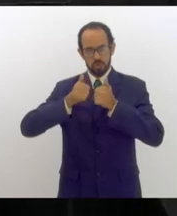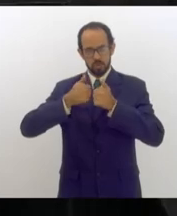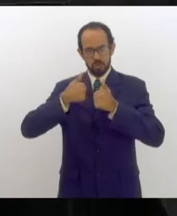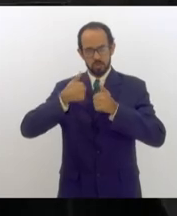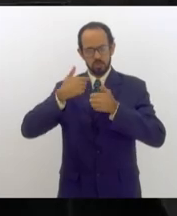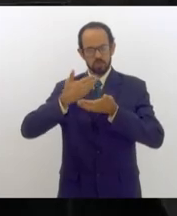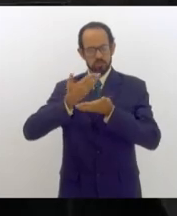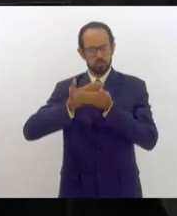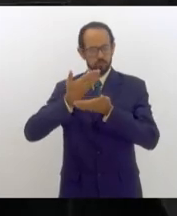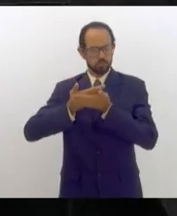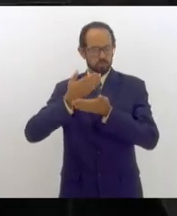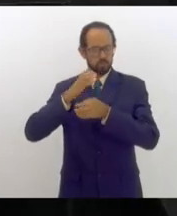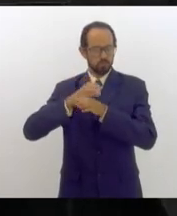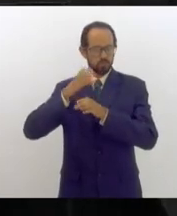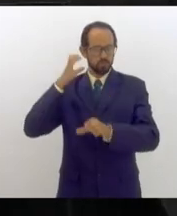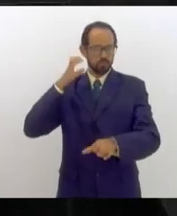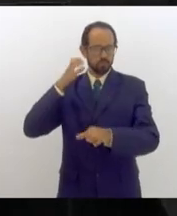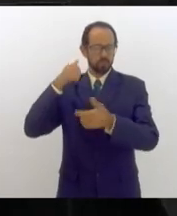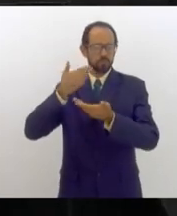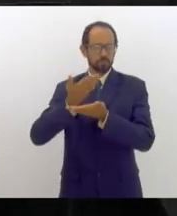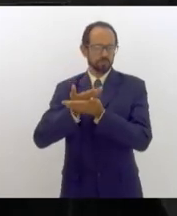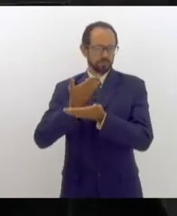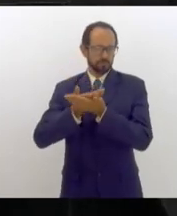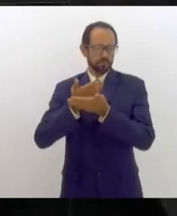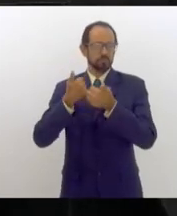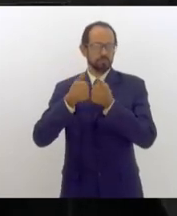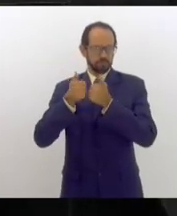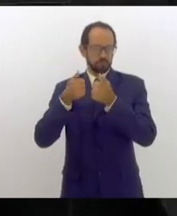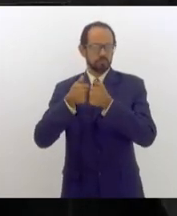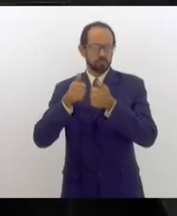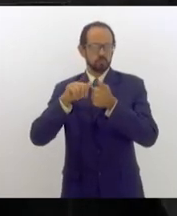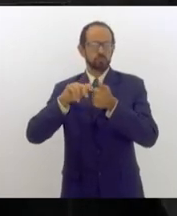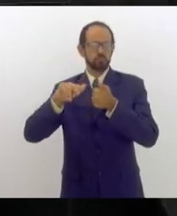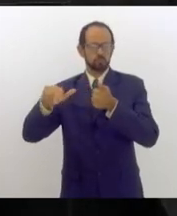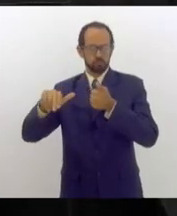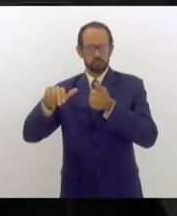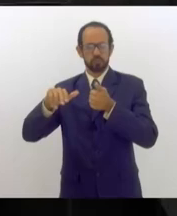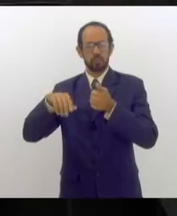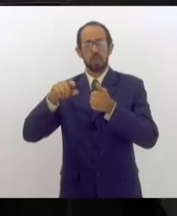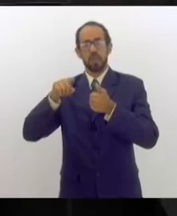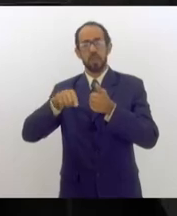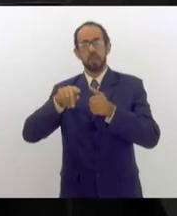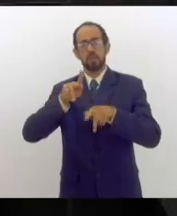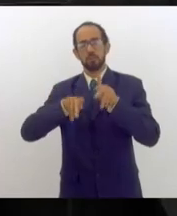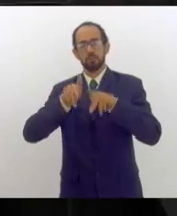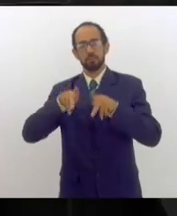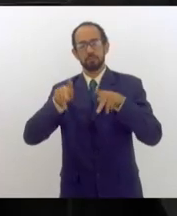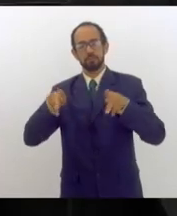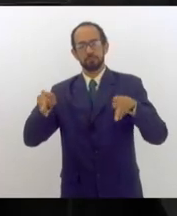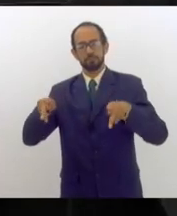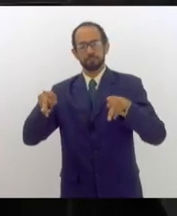de estudei a questão do transporte era que a população